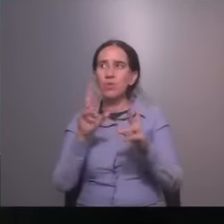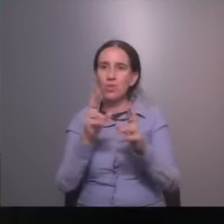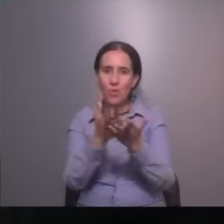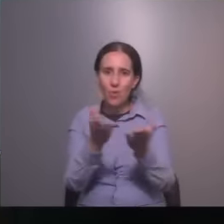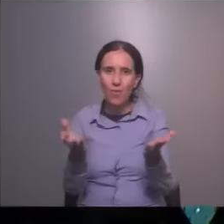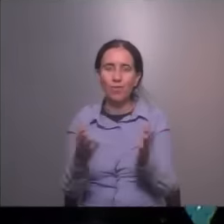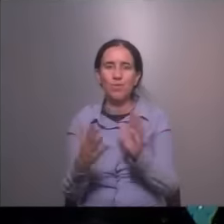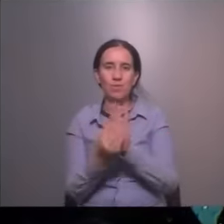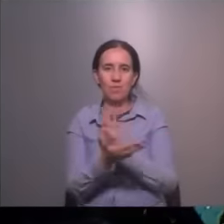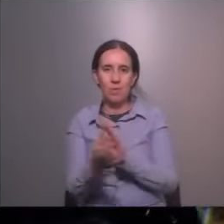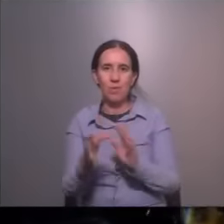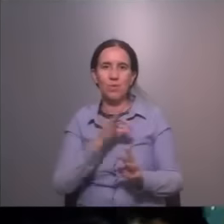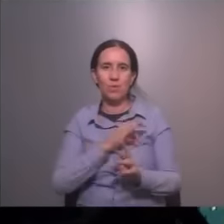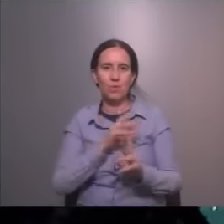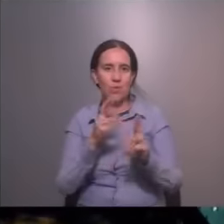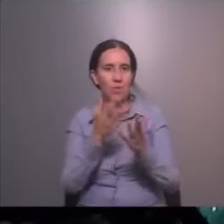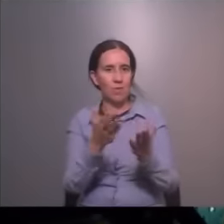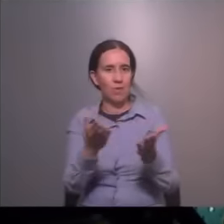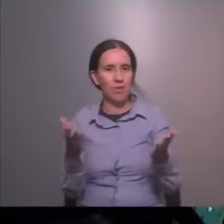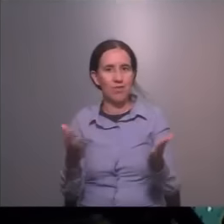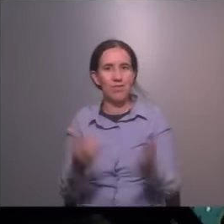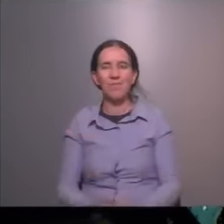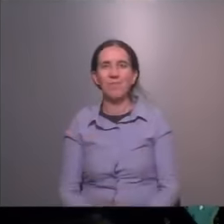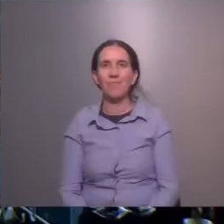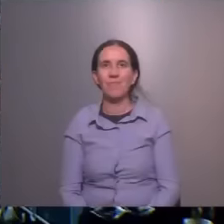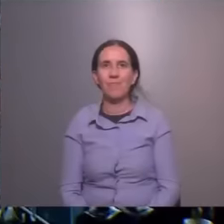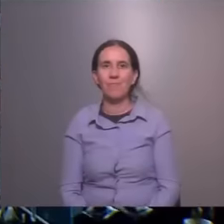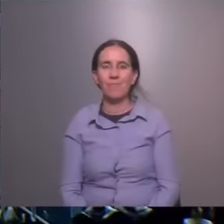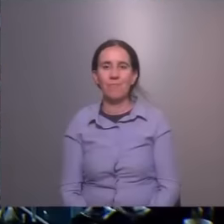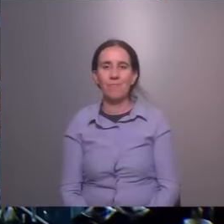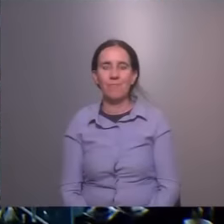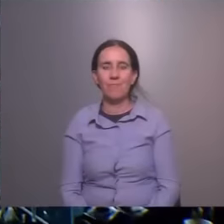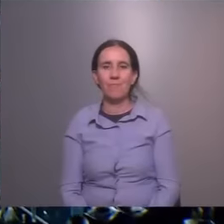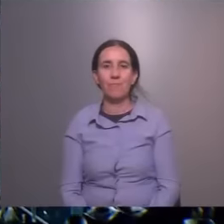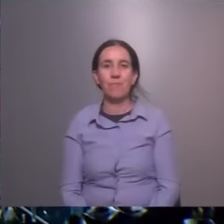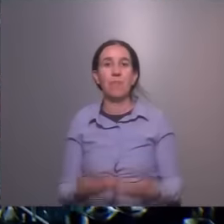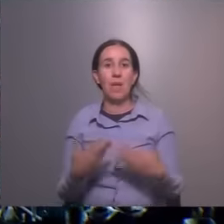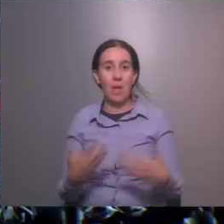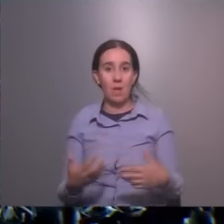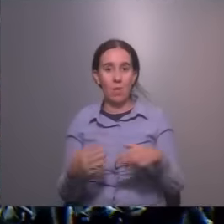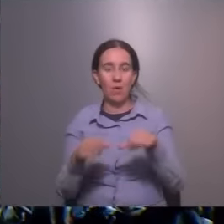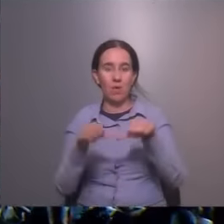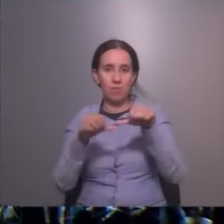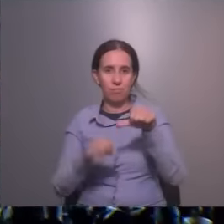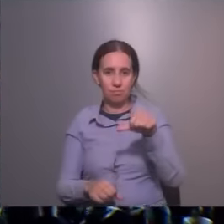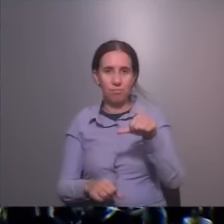Saúdo todos os peregrinos de língua portuguesa. O Senhor esteja convosco.